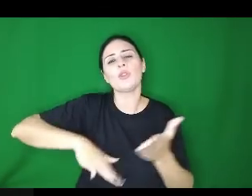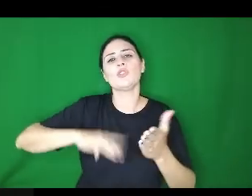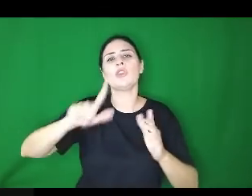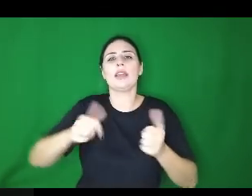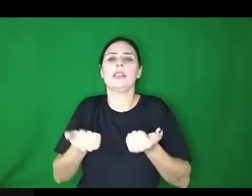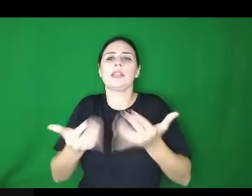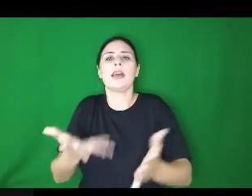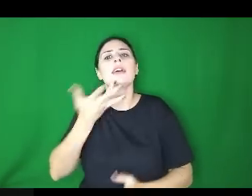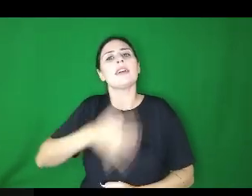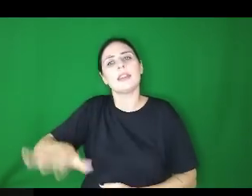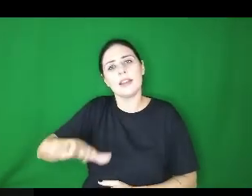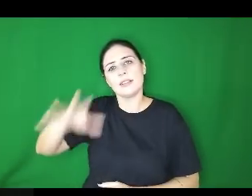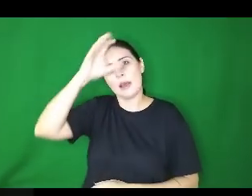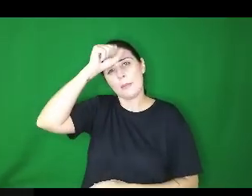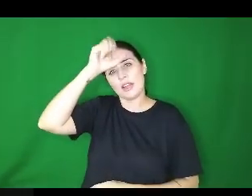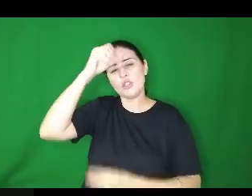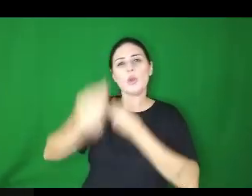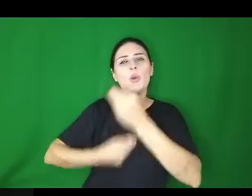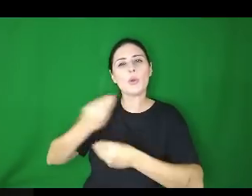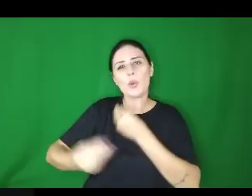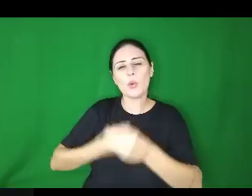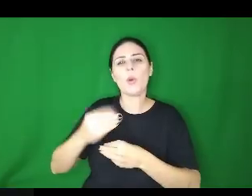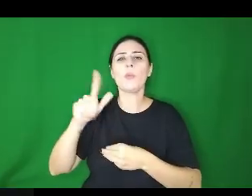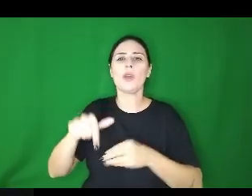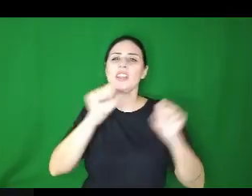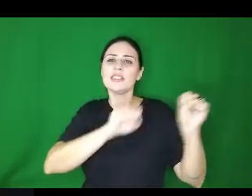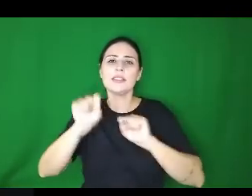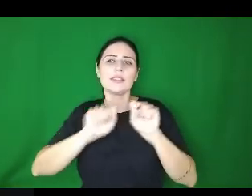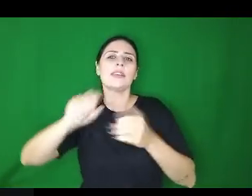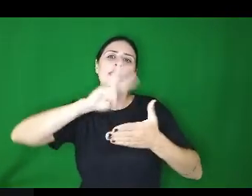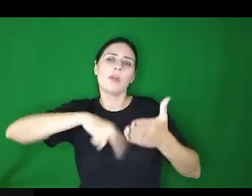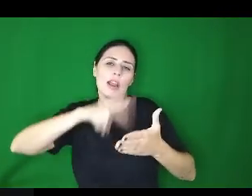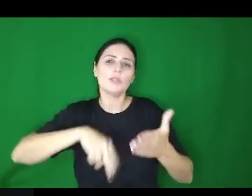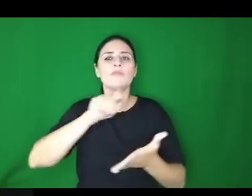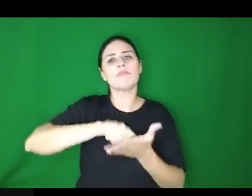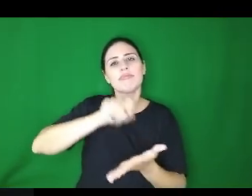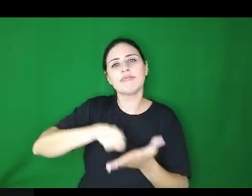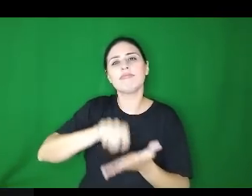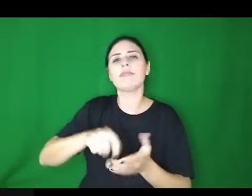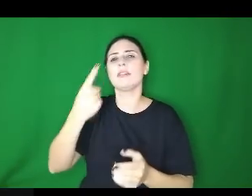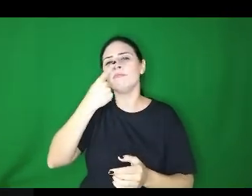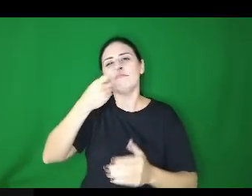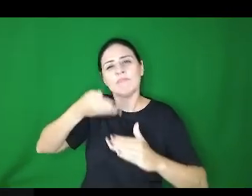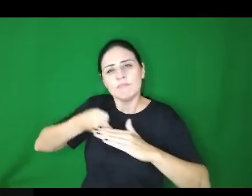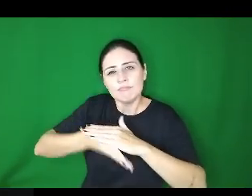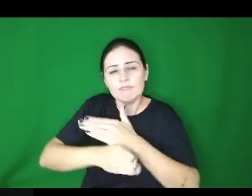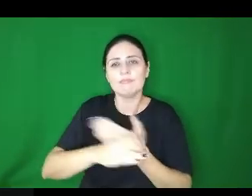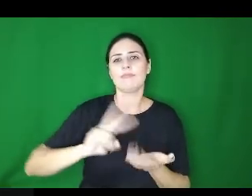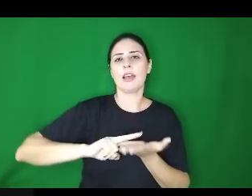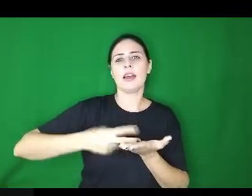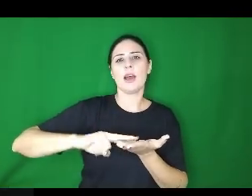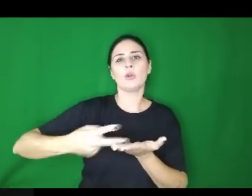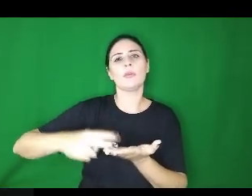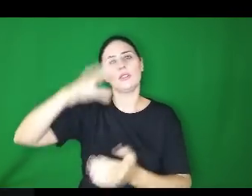portuguesa. Mas vamos na lógica do que priorizar ainda, além de priorizar a língua portuguesa, o que eu priorizo dentro